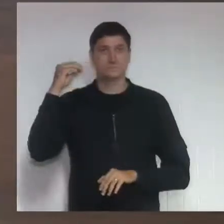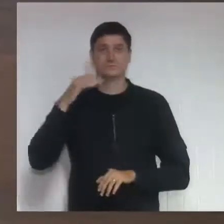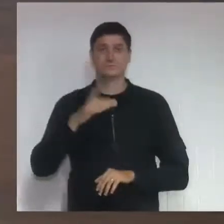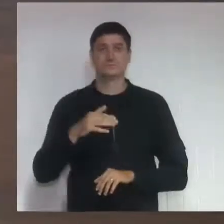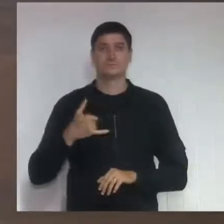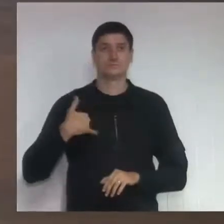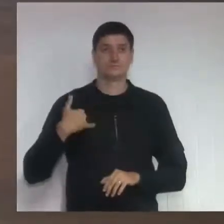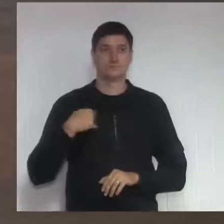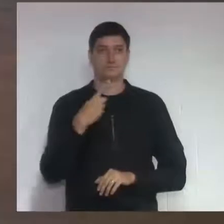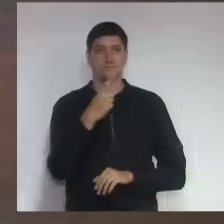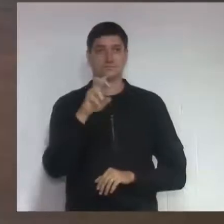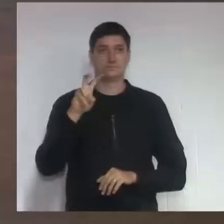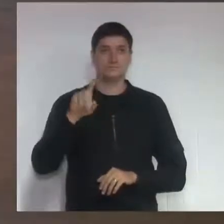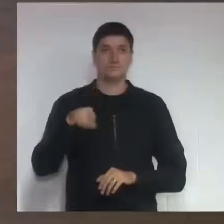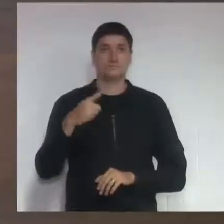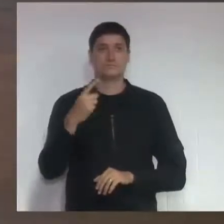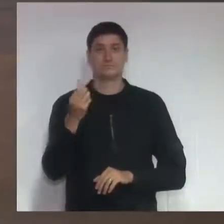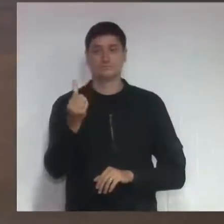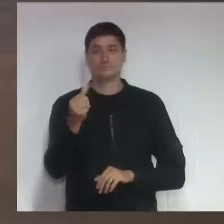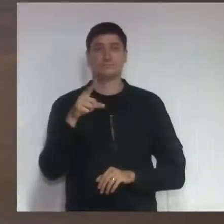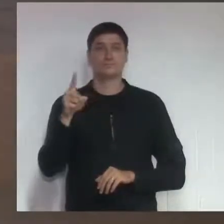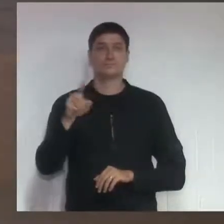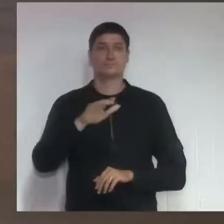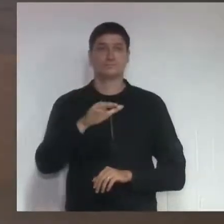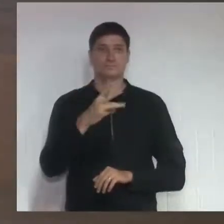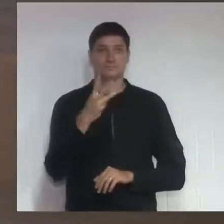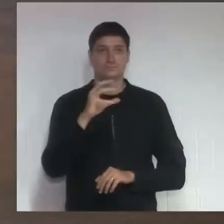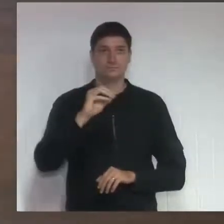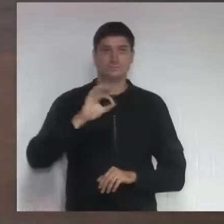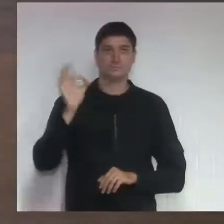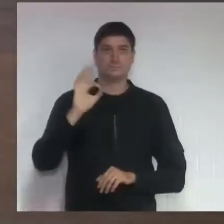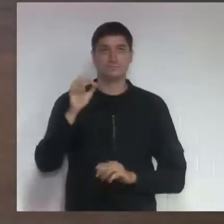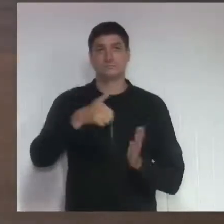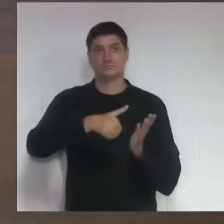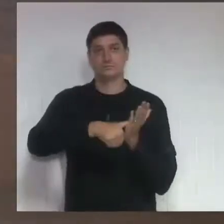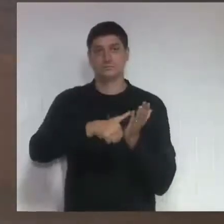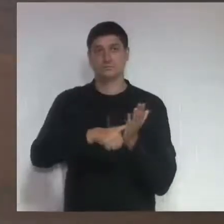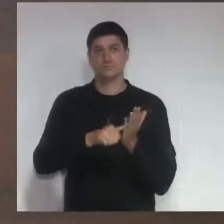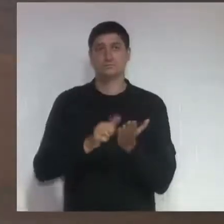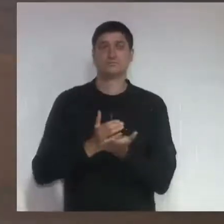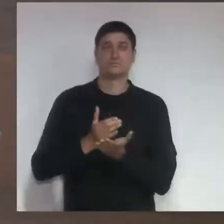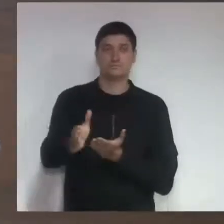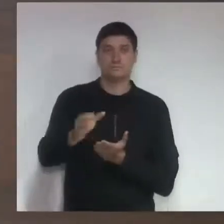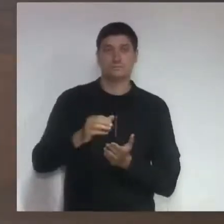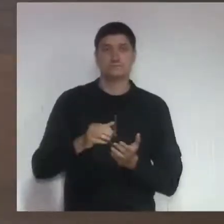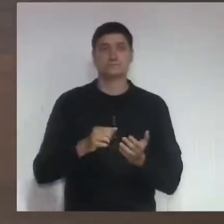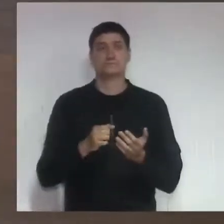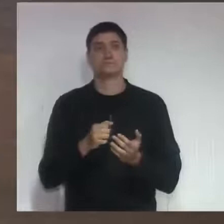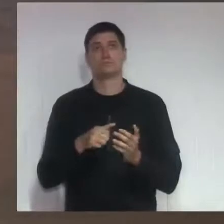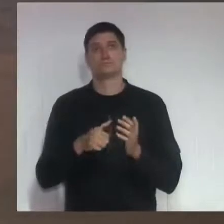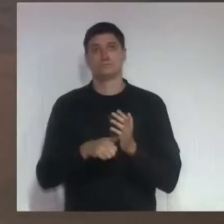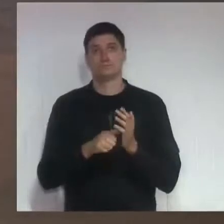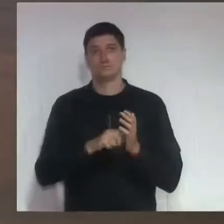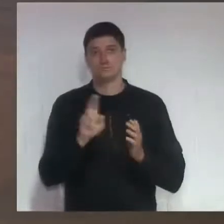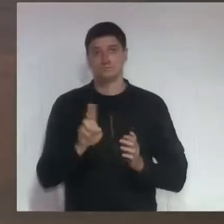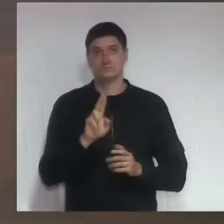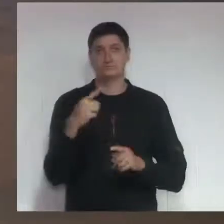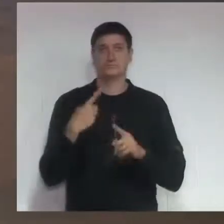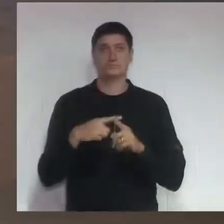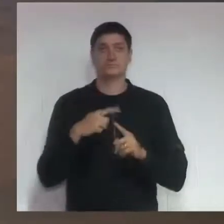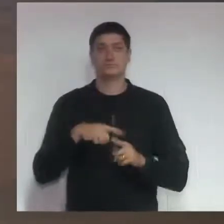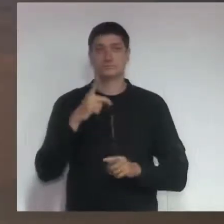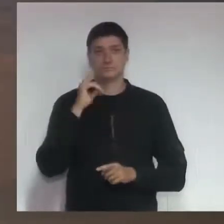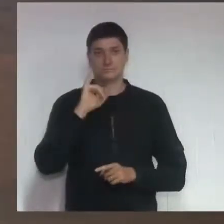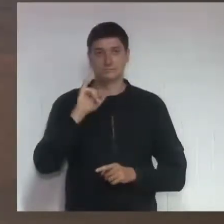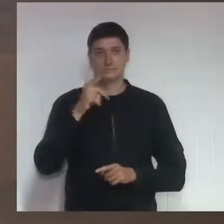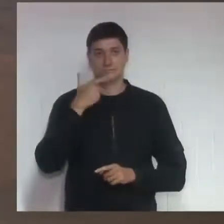16, 17 anos, eles começam a usar algum tipo de droga, seja ela lícita ou ilícita, pelo exemplo dos pais, não é? Então,